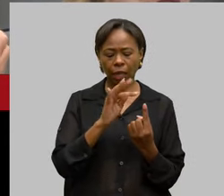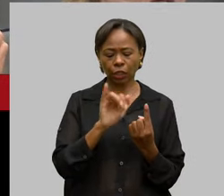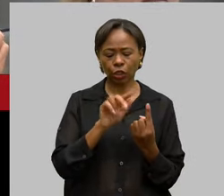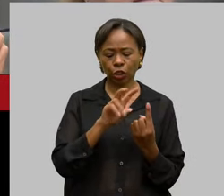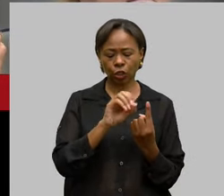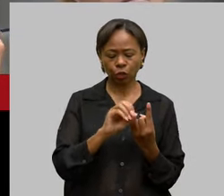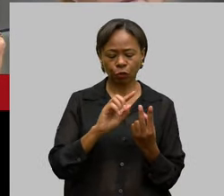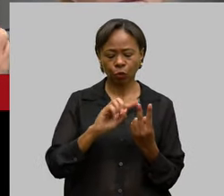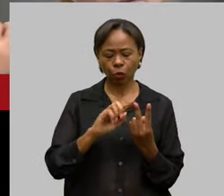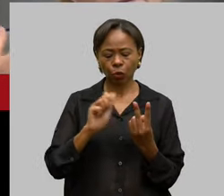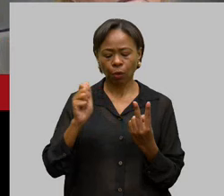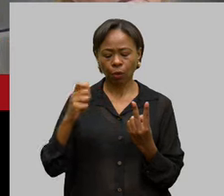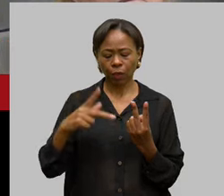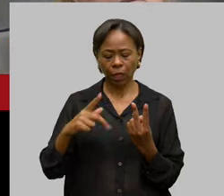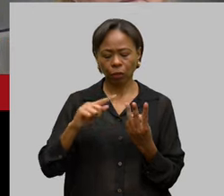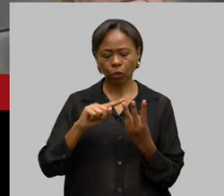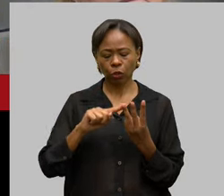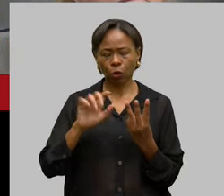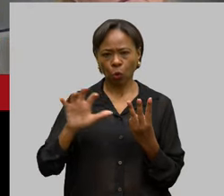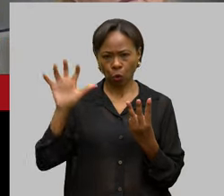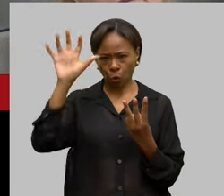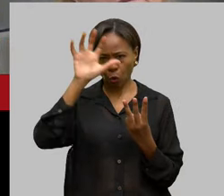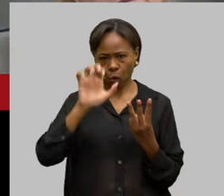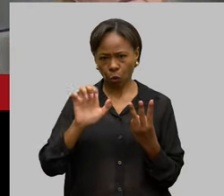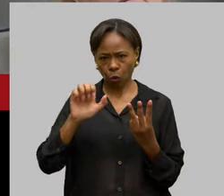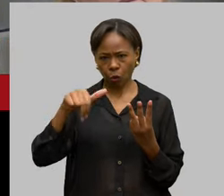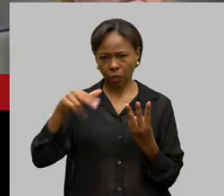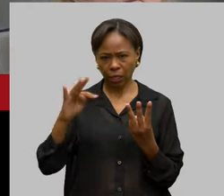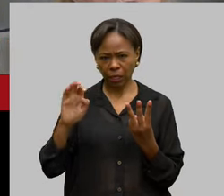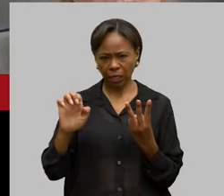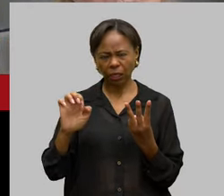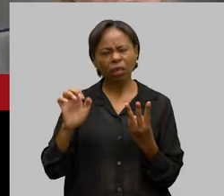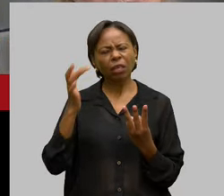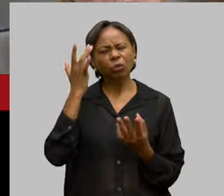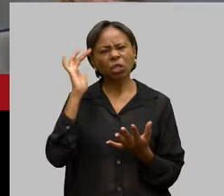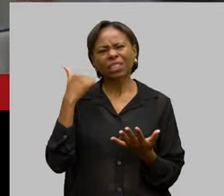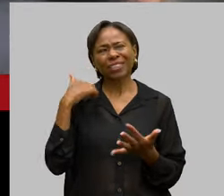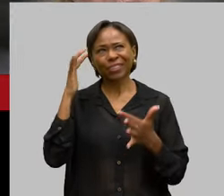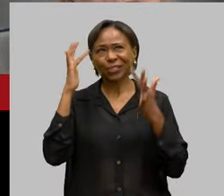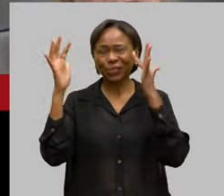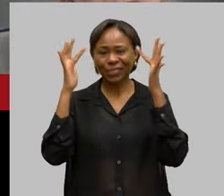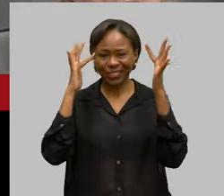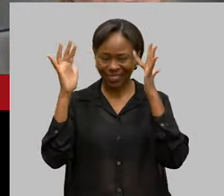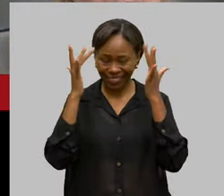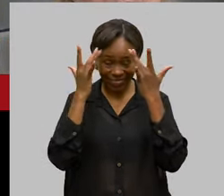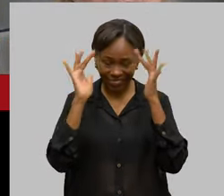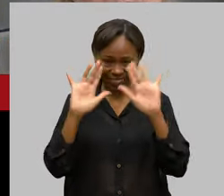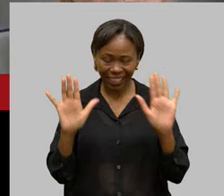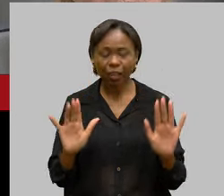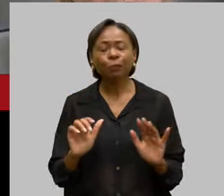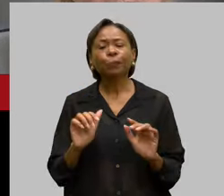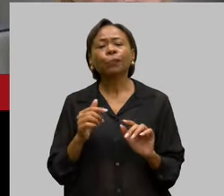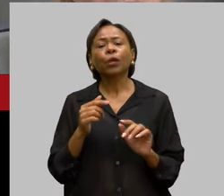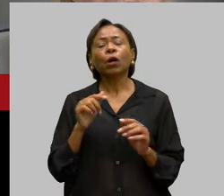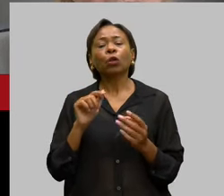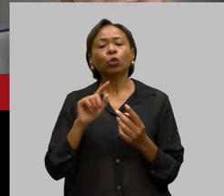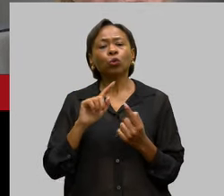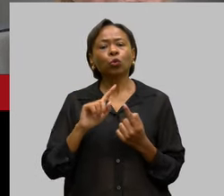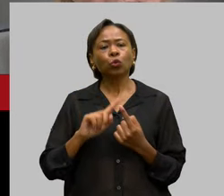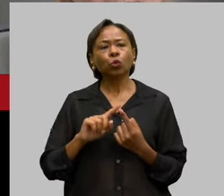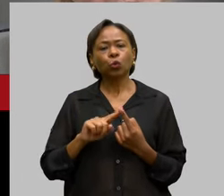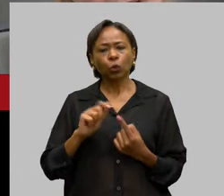o ente eu não sei se eu dei uma uma distraída o que que foi com relação aos aposentados